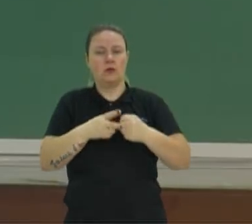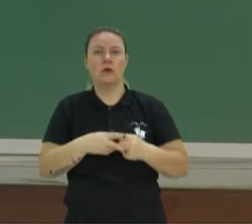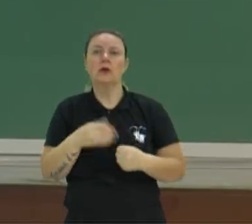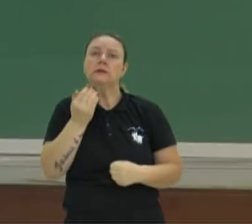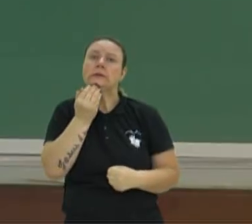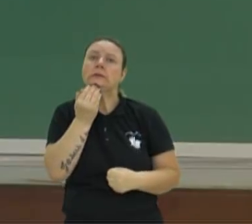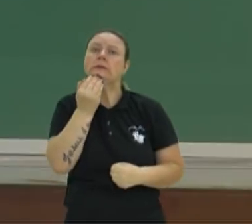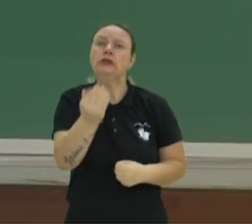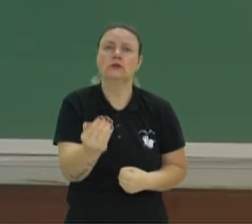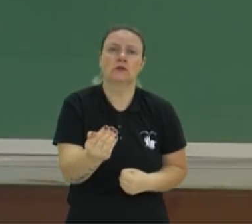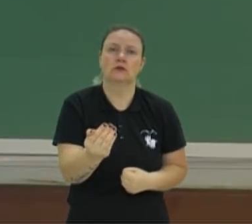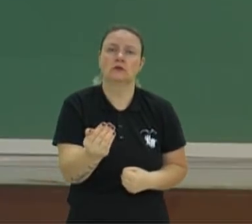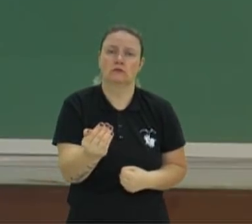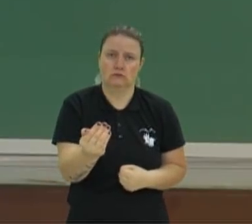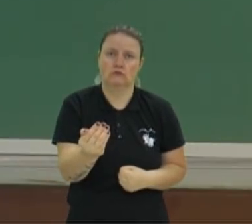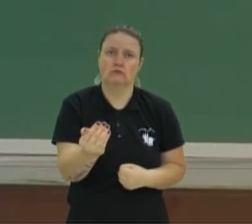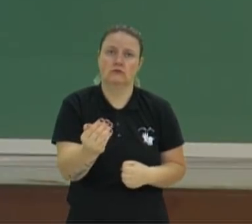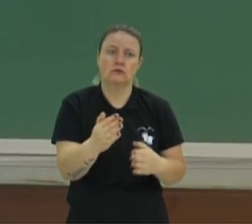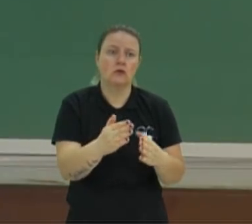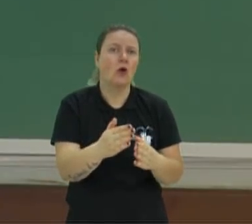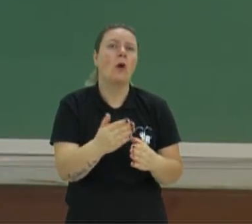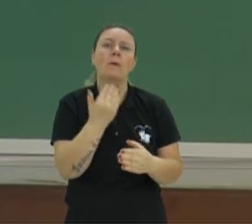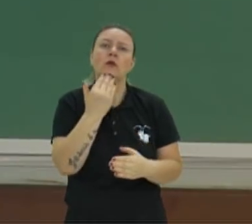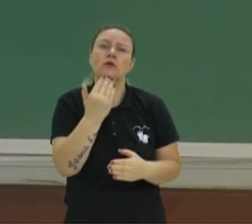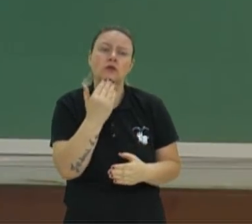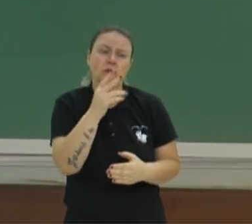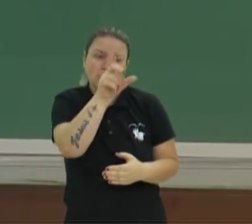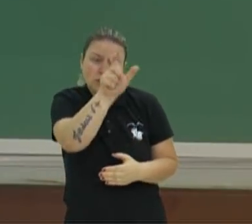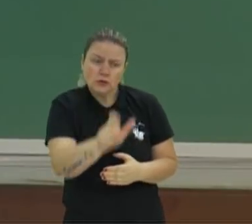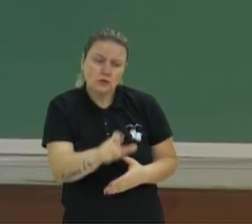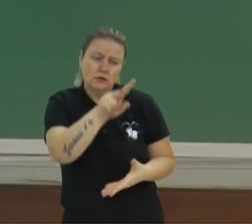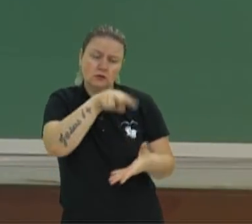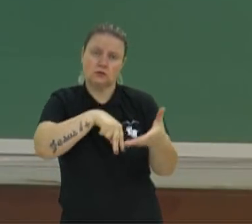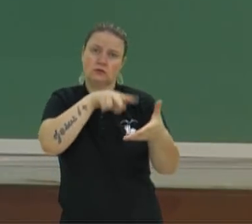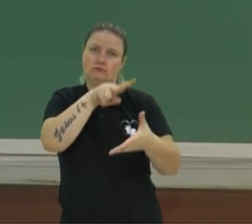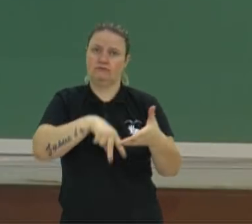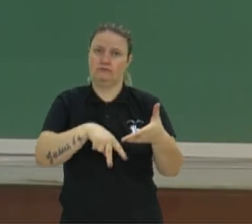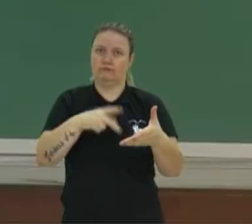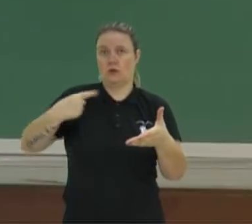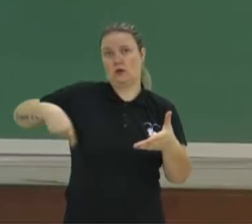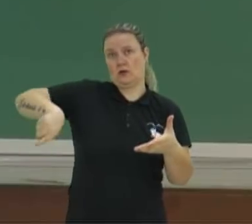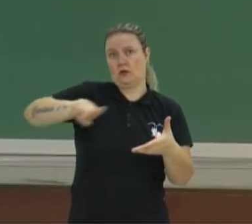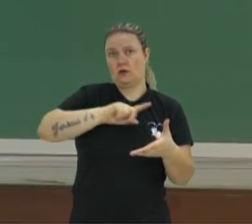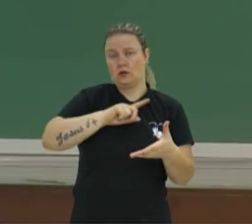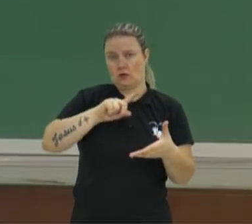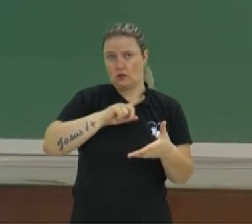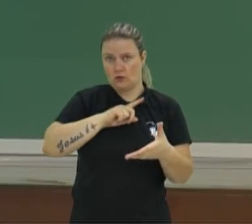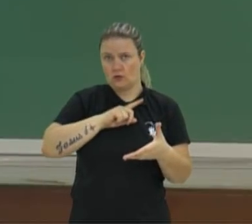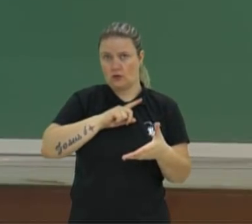uma solicitação para o leitor. Nós estamos aqui no trecho da